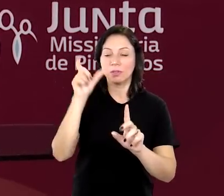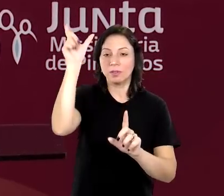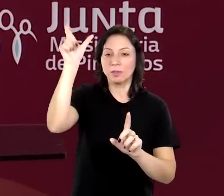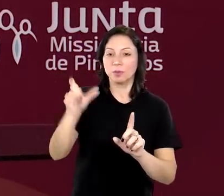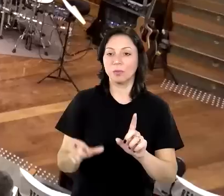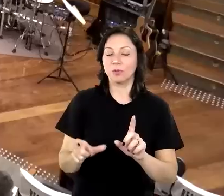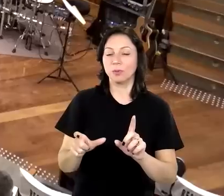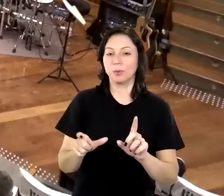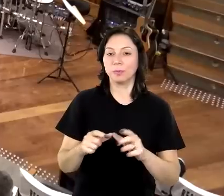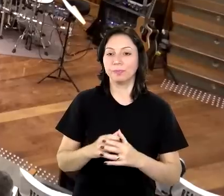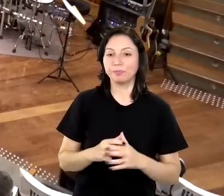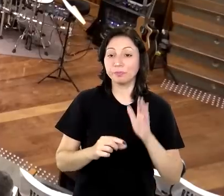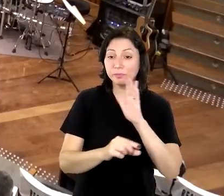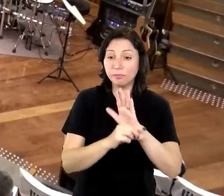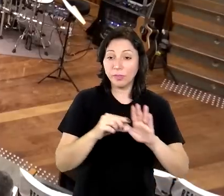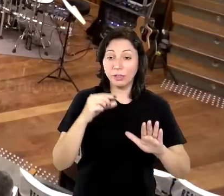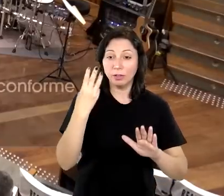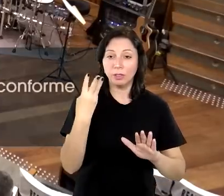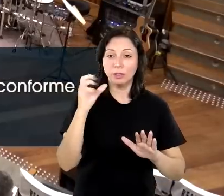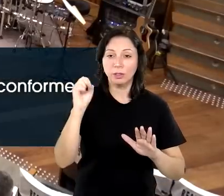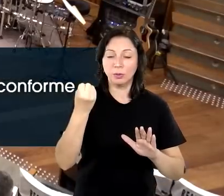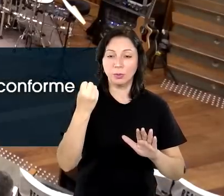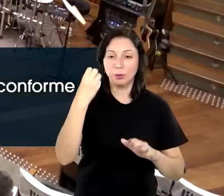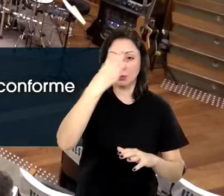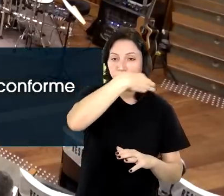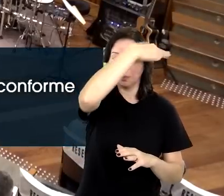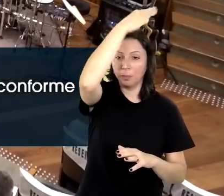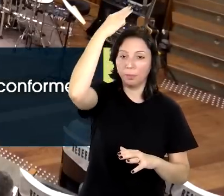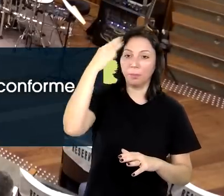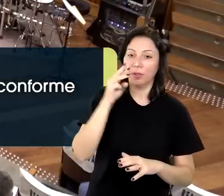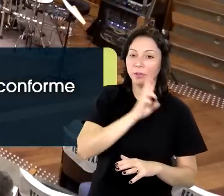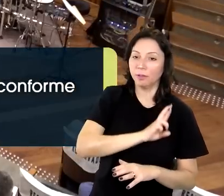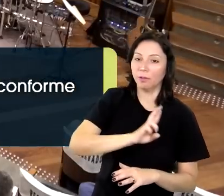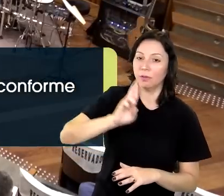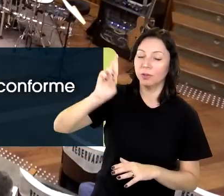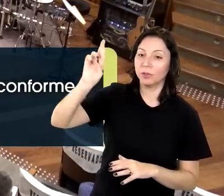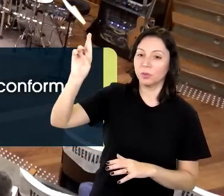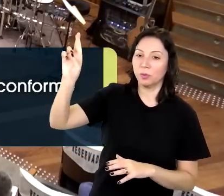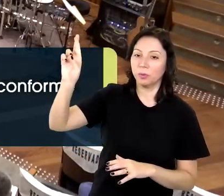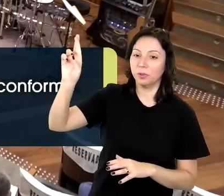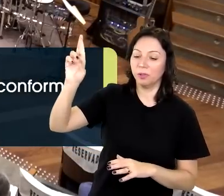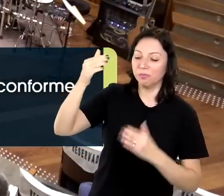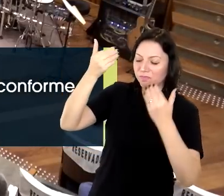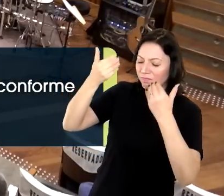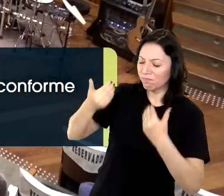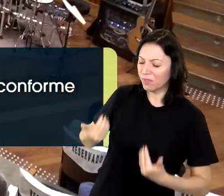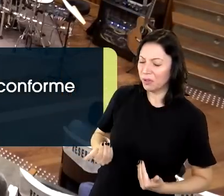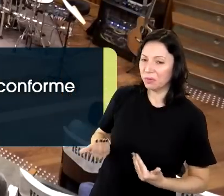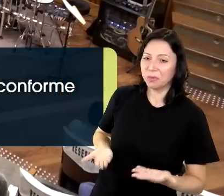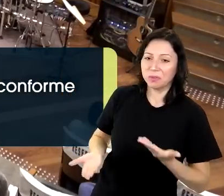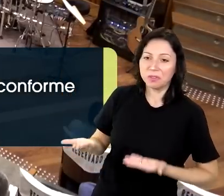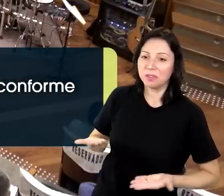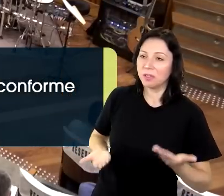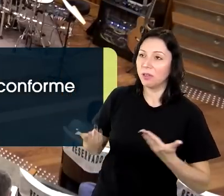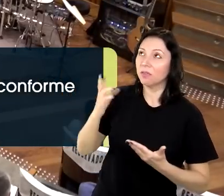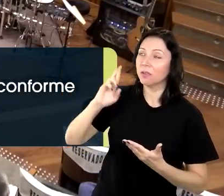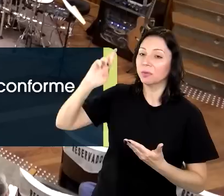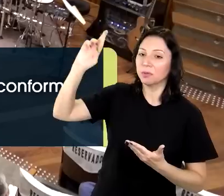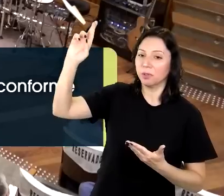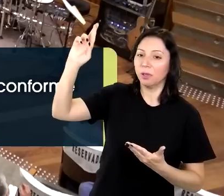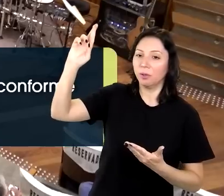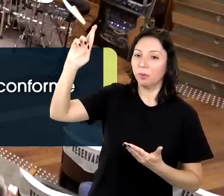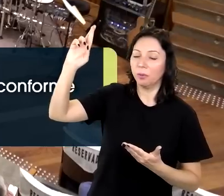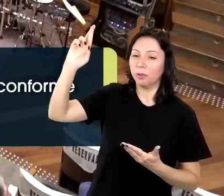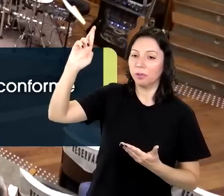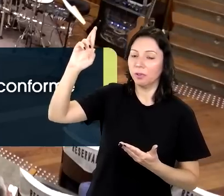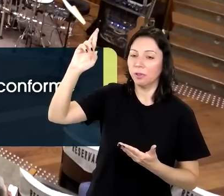que diz aí? Então disse Maria, aqui está a serva do Senhor, que se